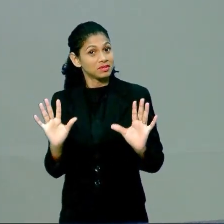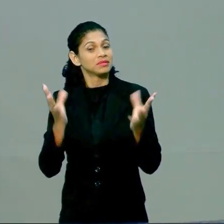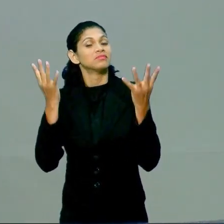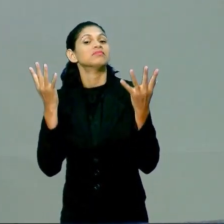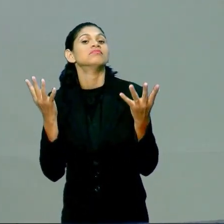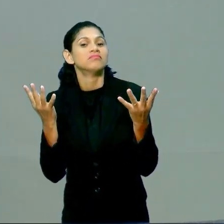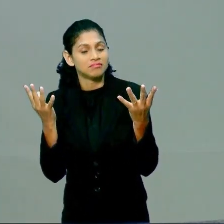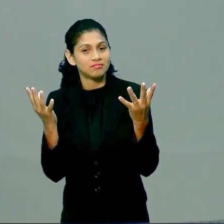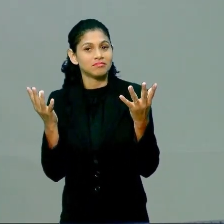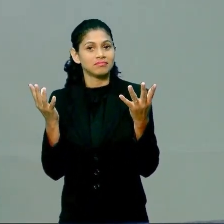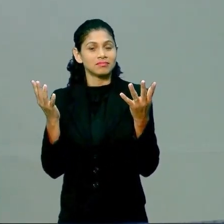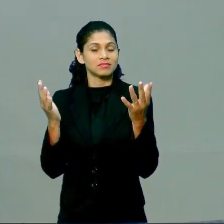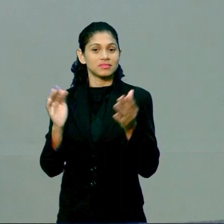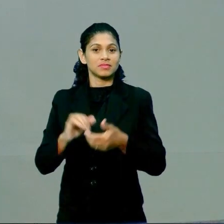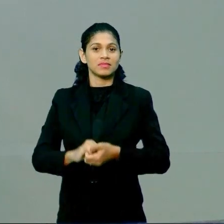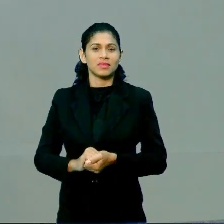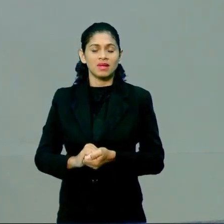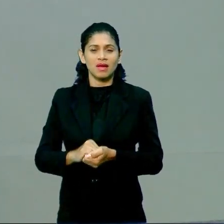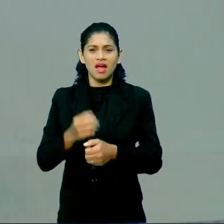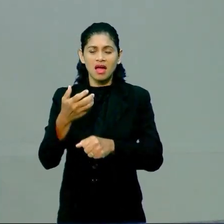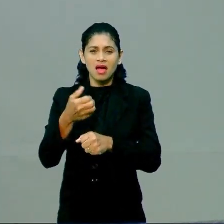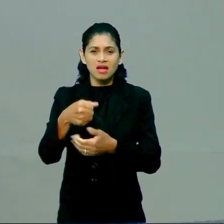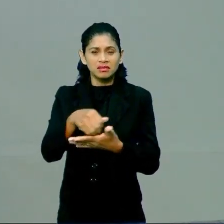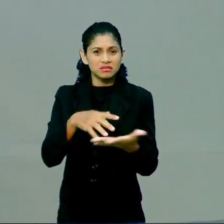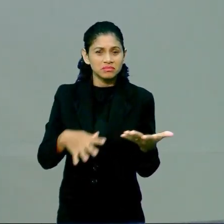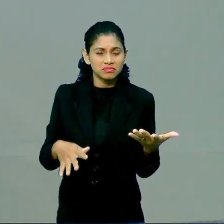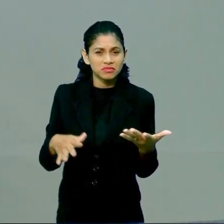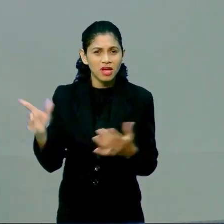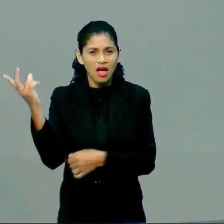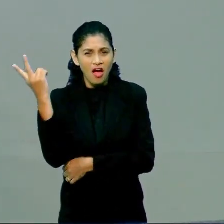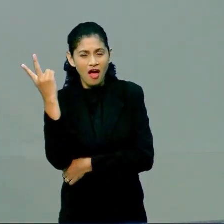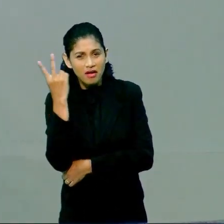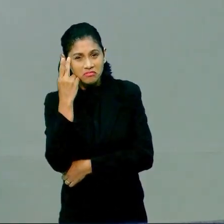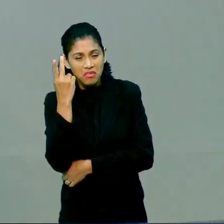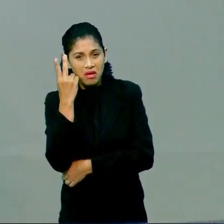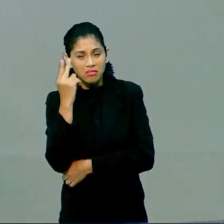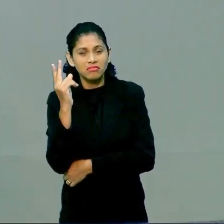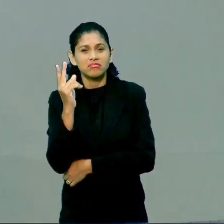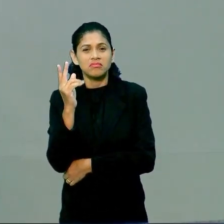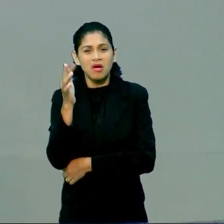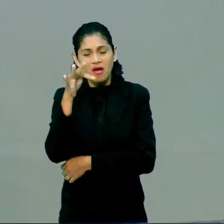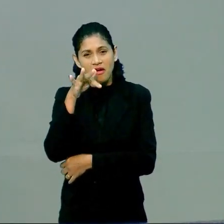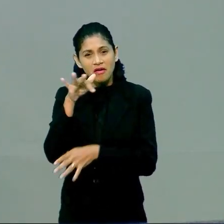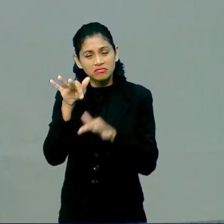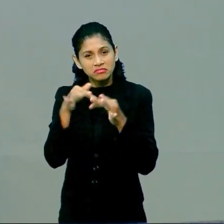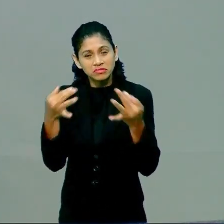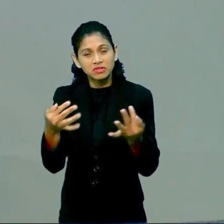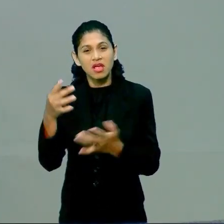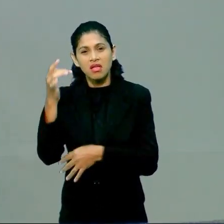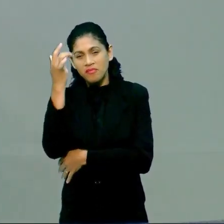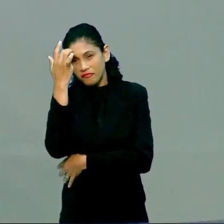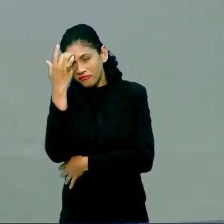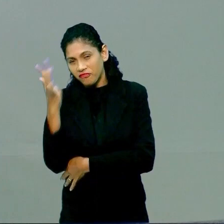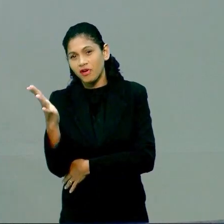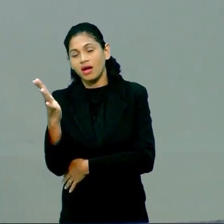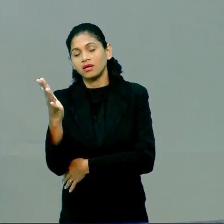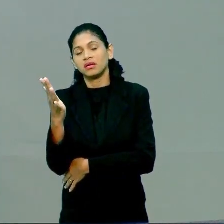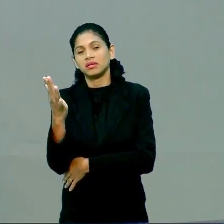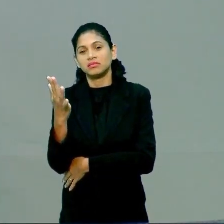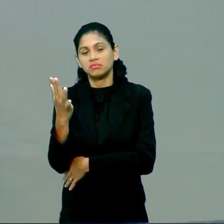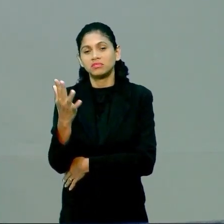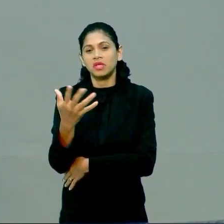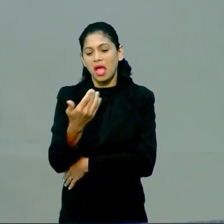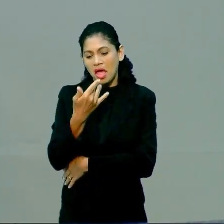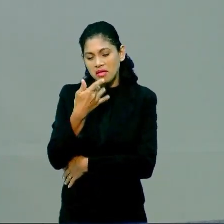vezes né ah Professor essa atividade é muito bestinha iso é para menino de quinta série quarto ano né essas coisas assim galera às